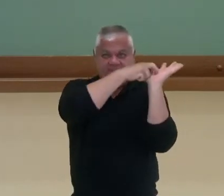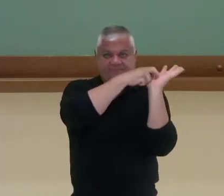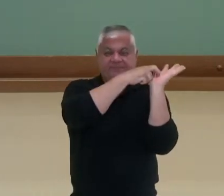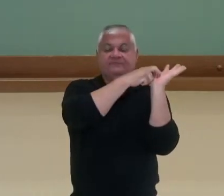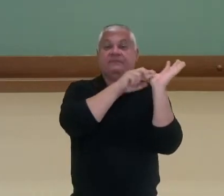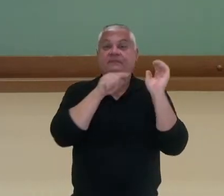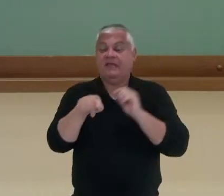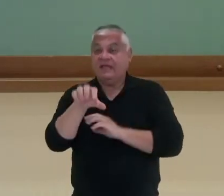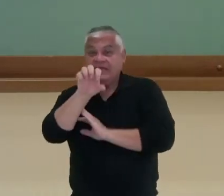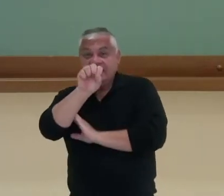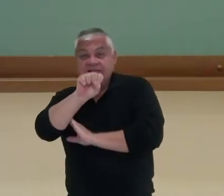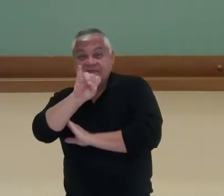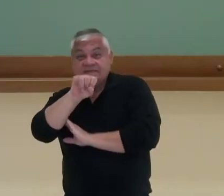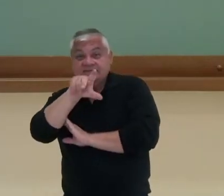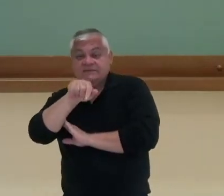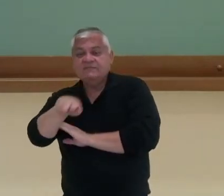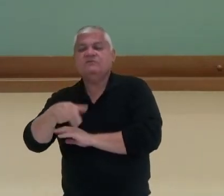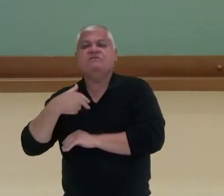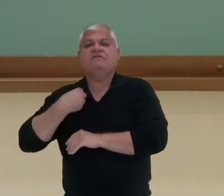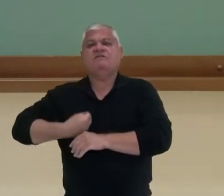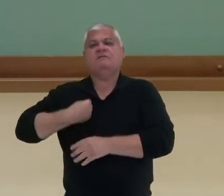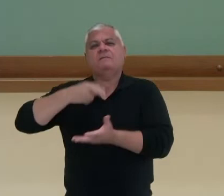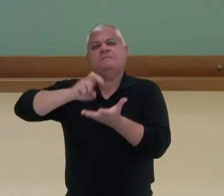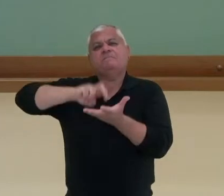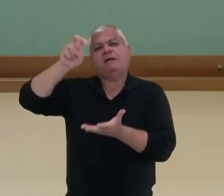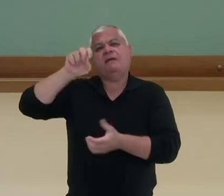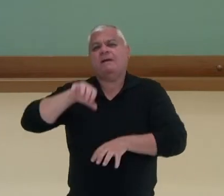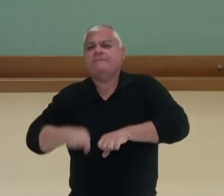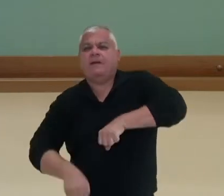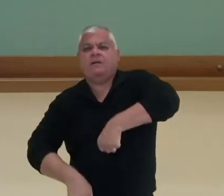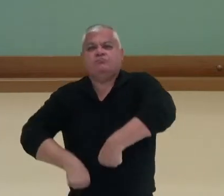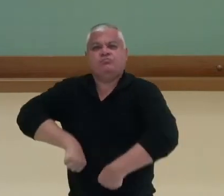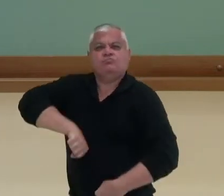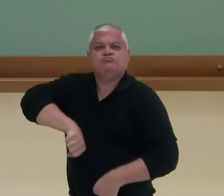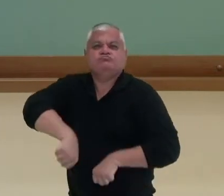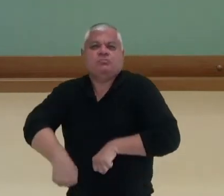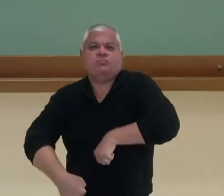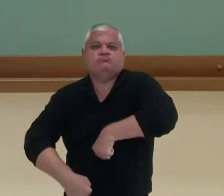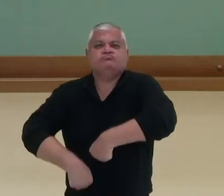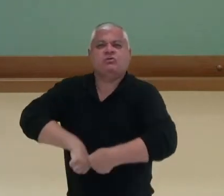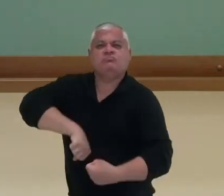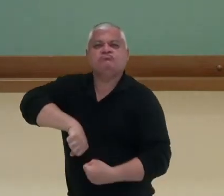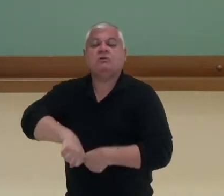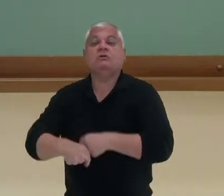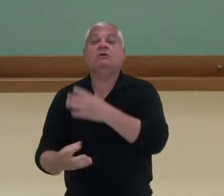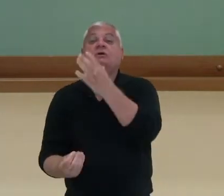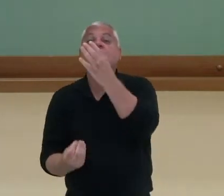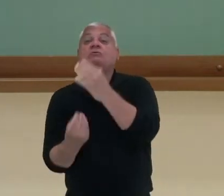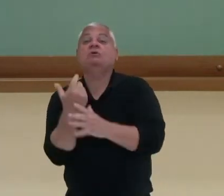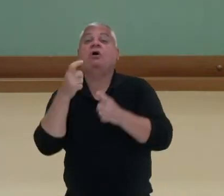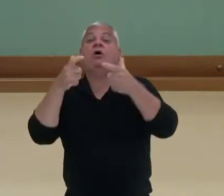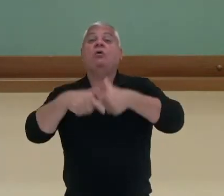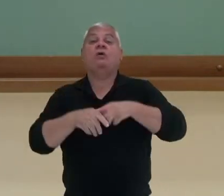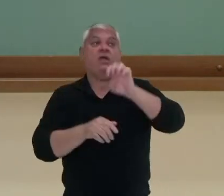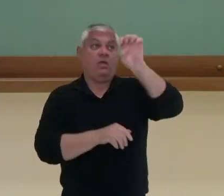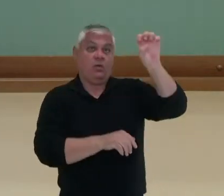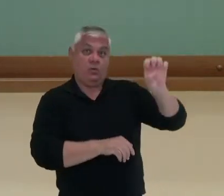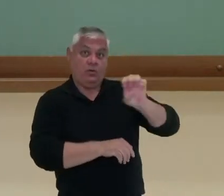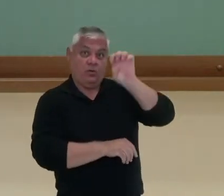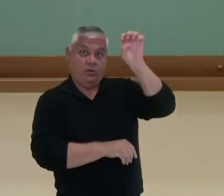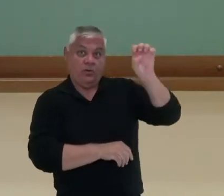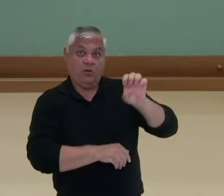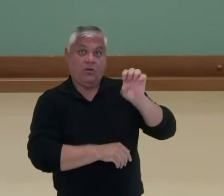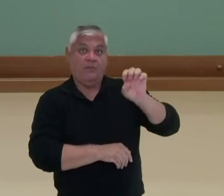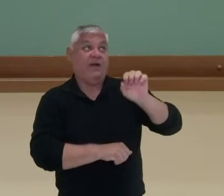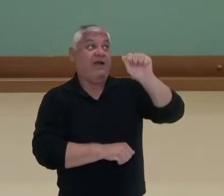hábitos diurnos e vivem mais no chão. Então, quem são os prosímios? Surgiram na Europa, hoje nós encontramos na África e na Ásia,